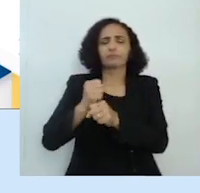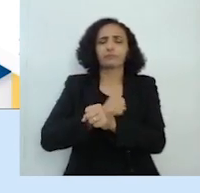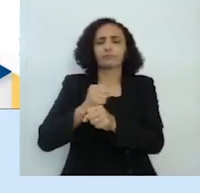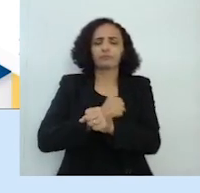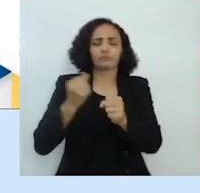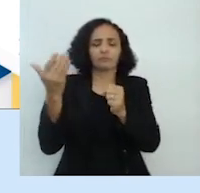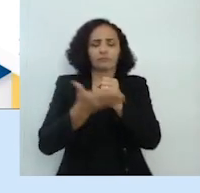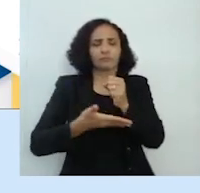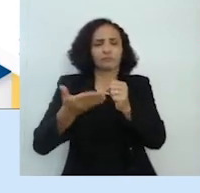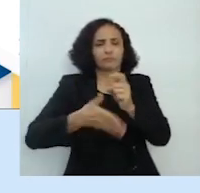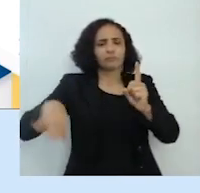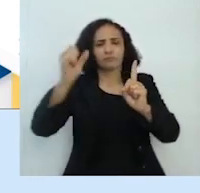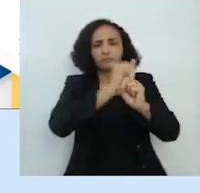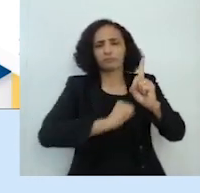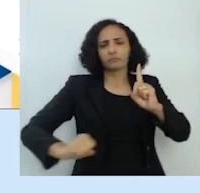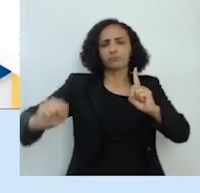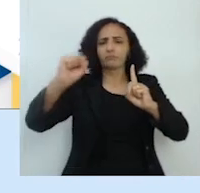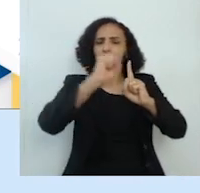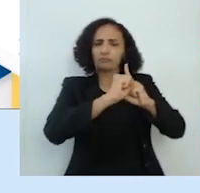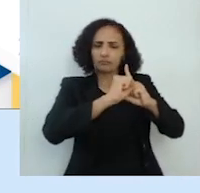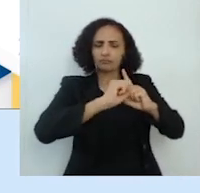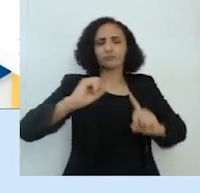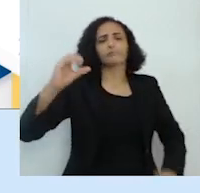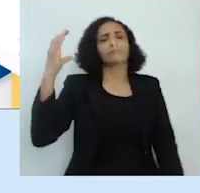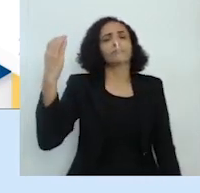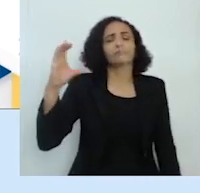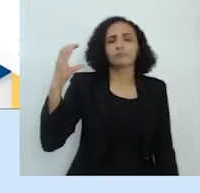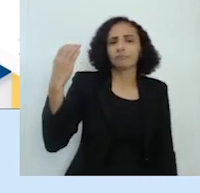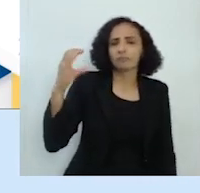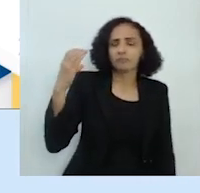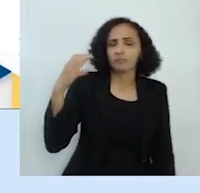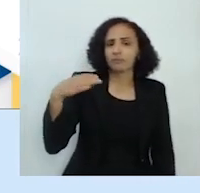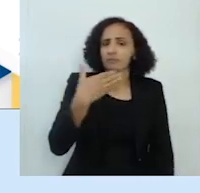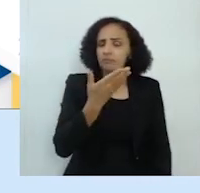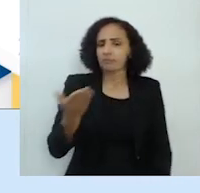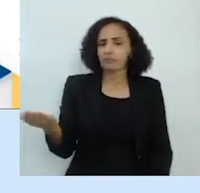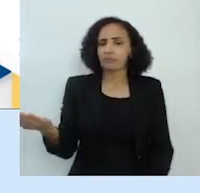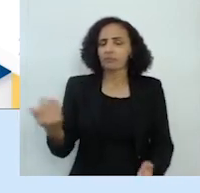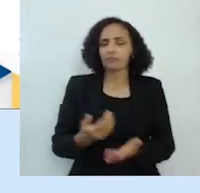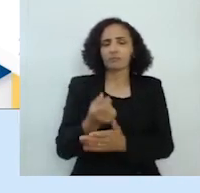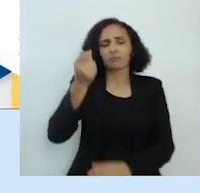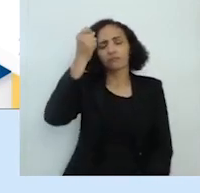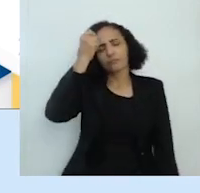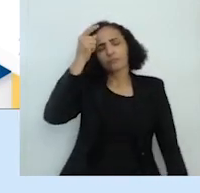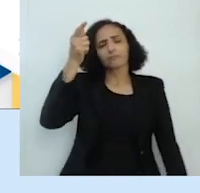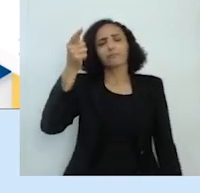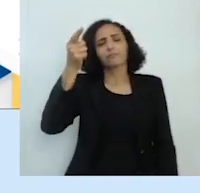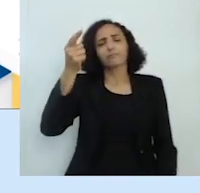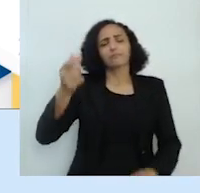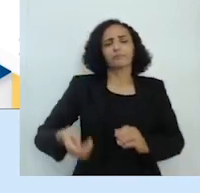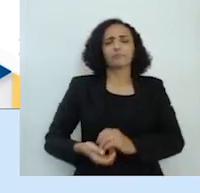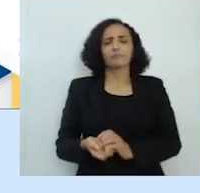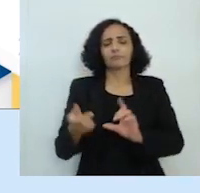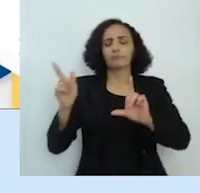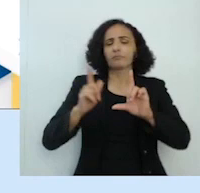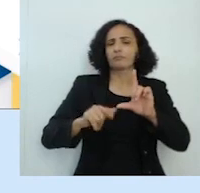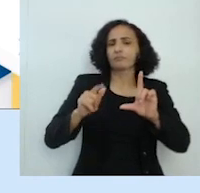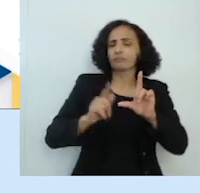socialismo científicos. Científico cujos princípios, cujas ideias são: letrinha